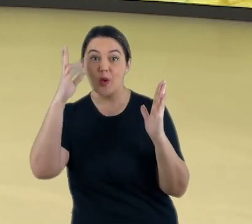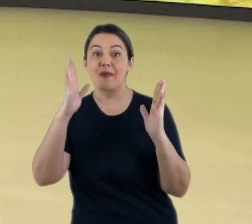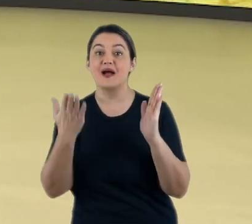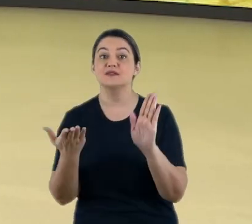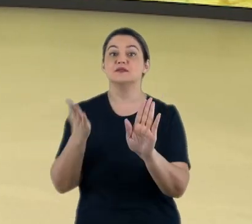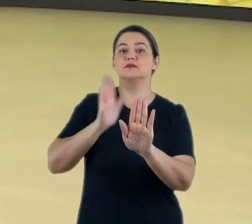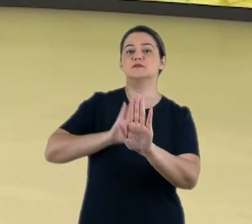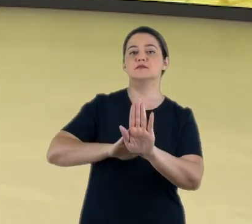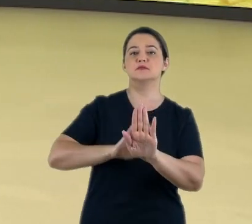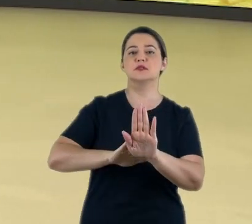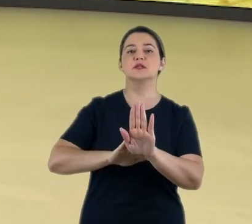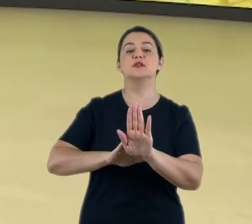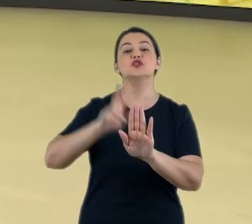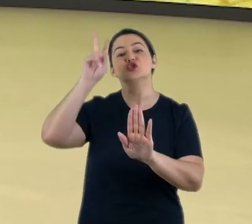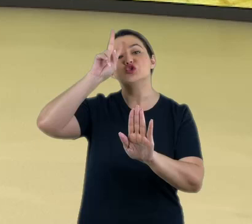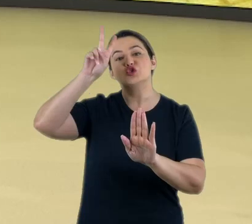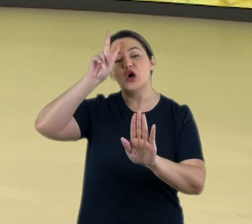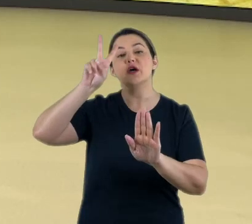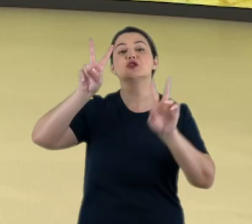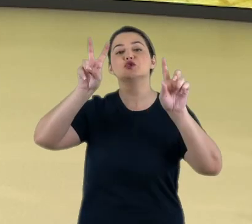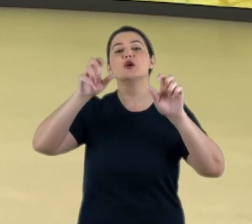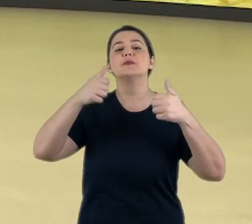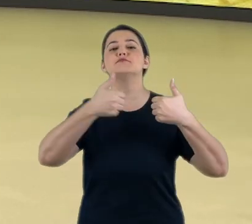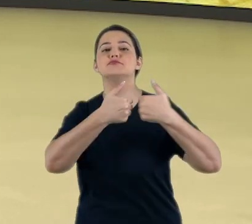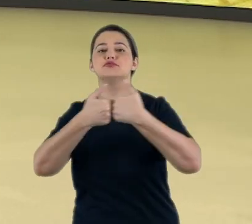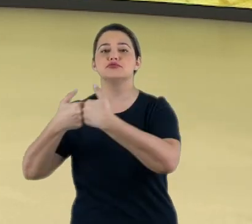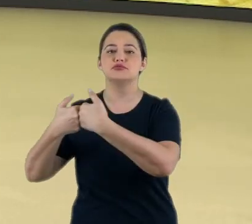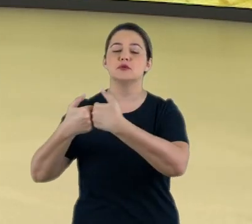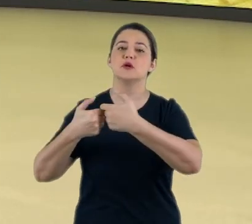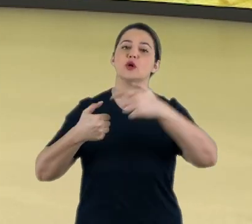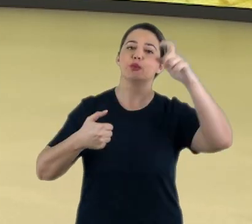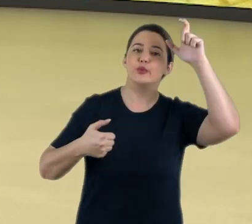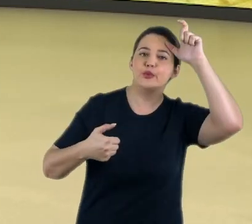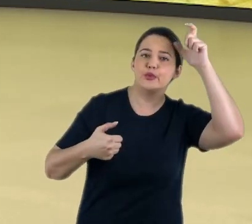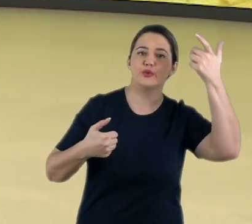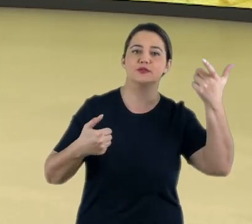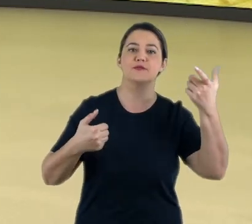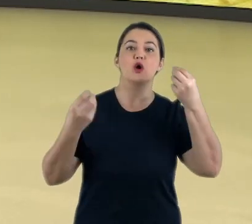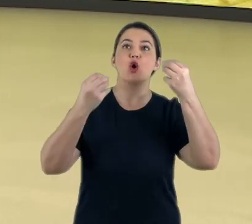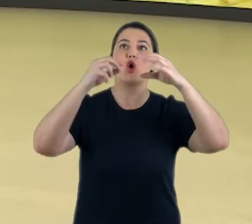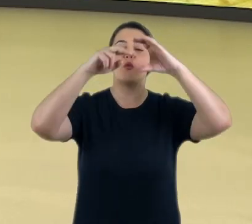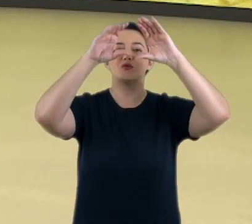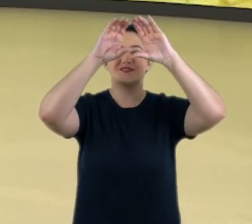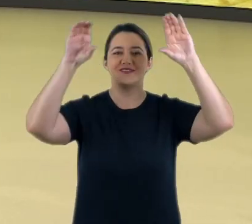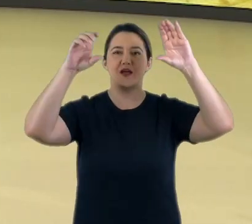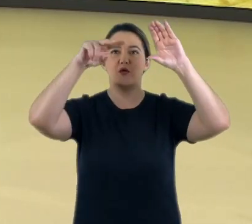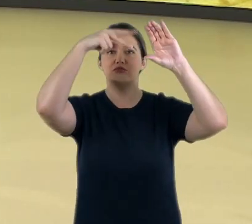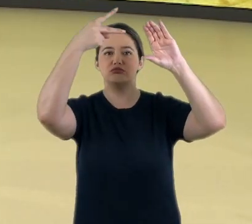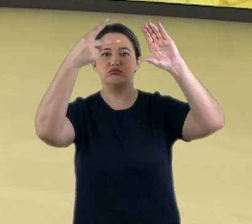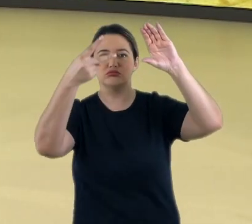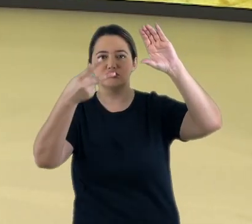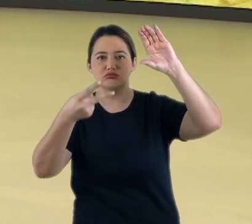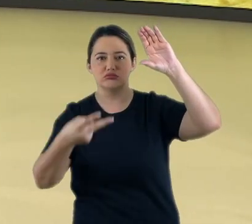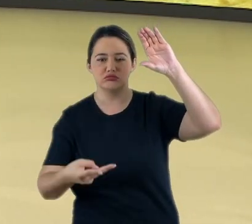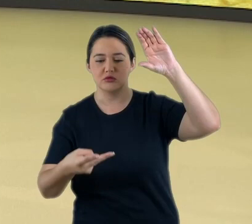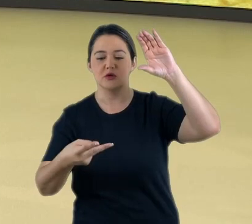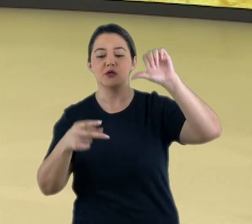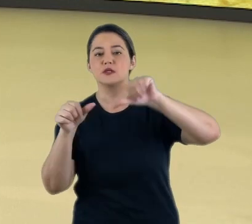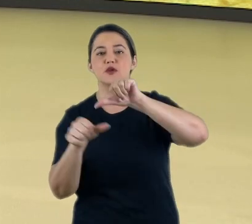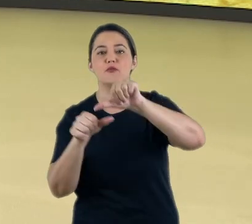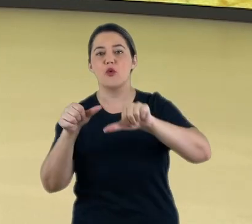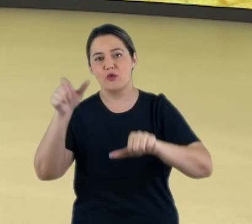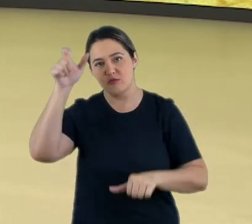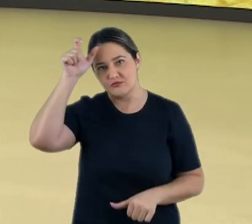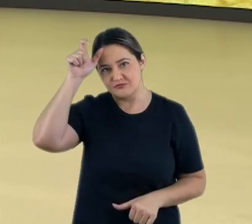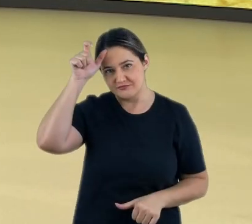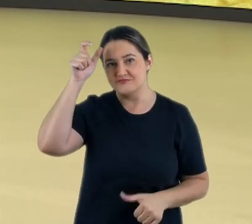ao mesmo tempo, é relatada a história do grande conflito com a queda de Lúcifer no céu, como ele se tornou o diabo, Satanás, e